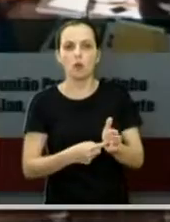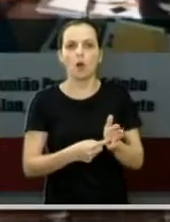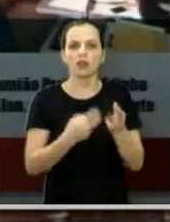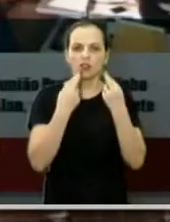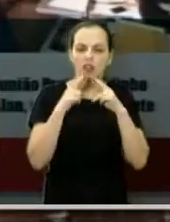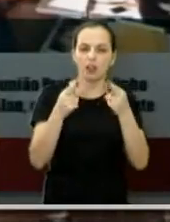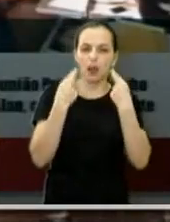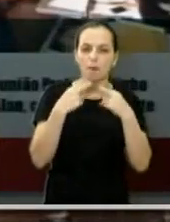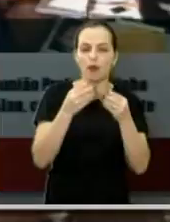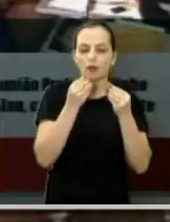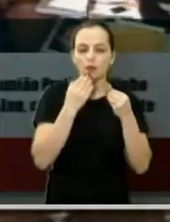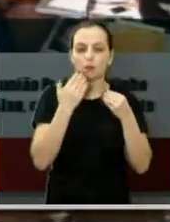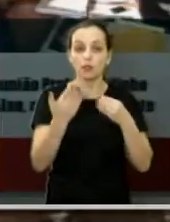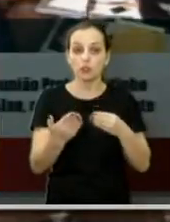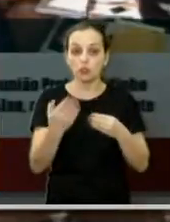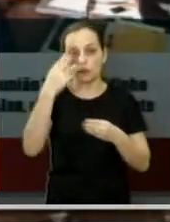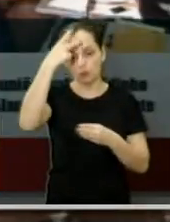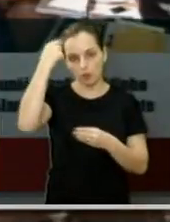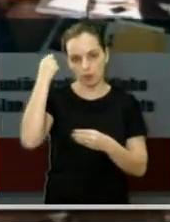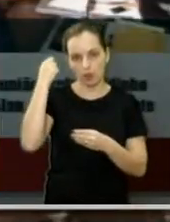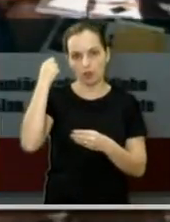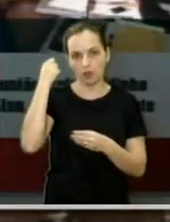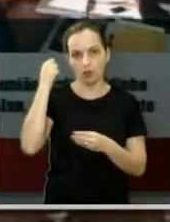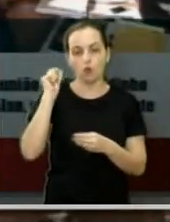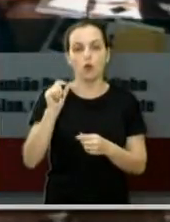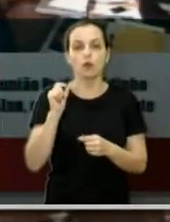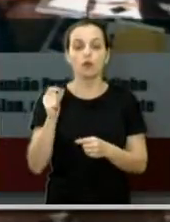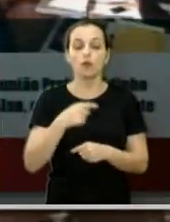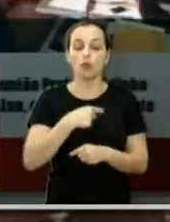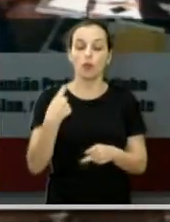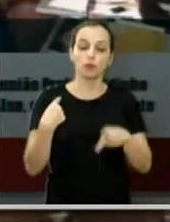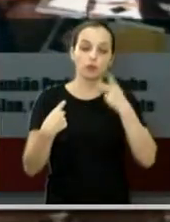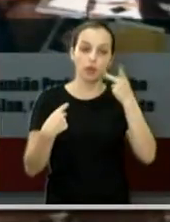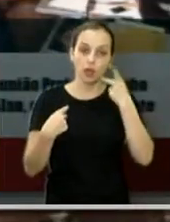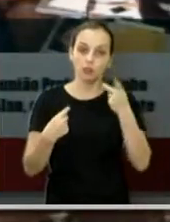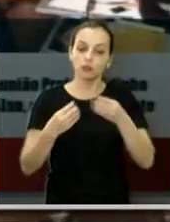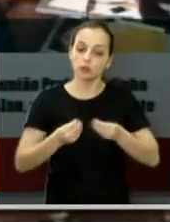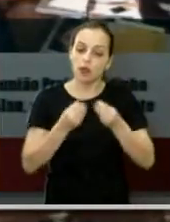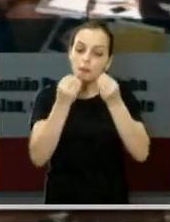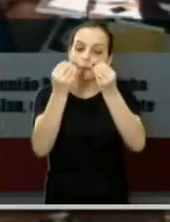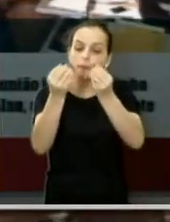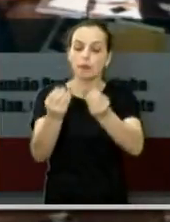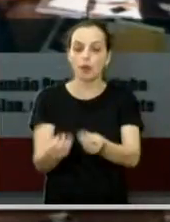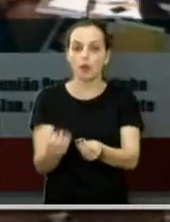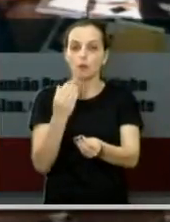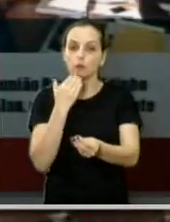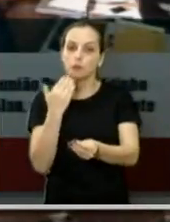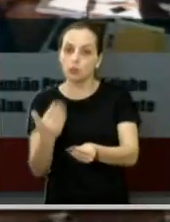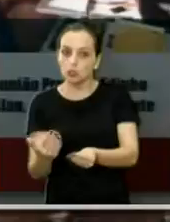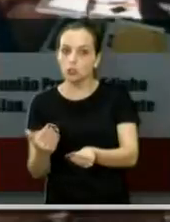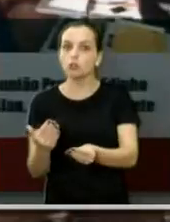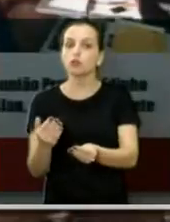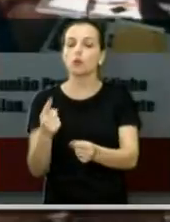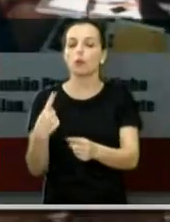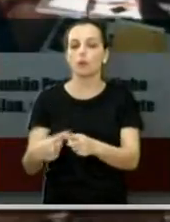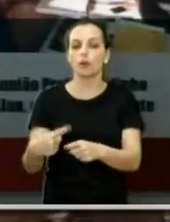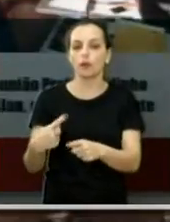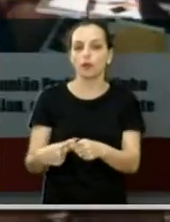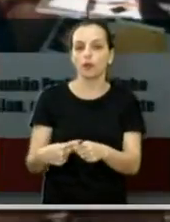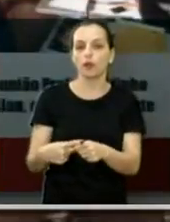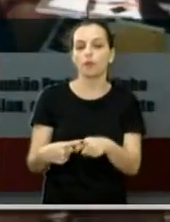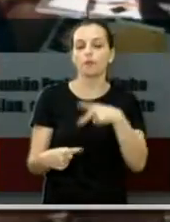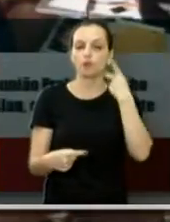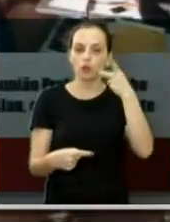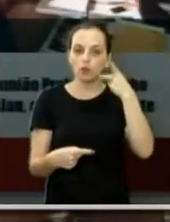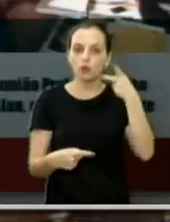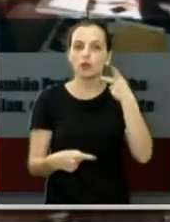algumas demandas ao prefeito. É importantíssimo que nós, vereadores, encaminhemos nossas demandas ao Executivo, porque, infelizmente, o